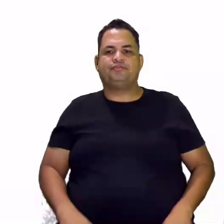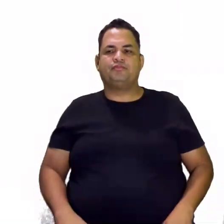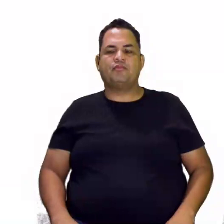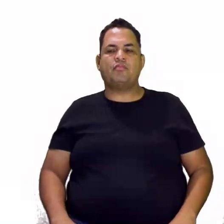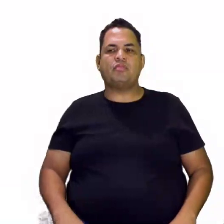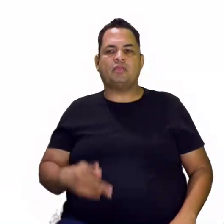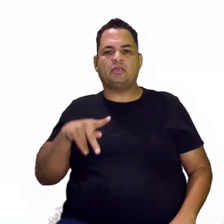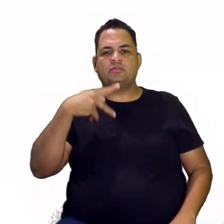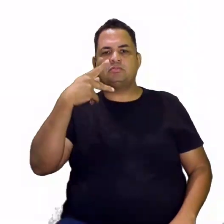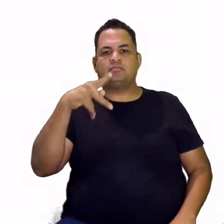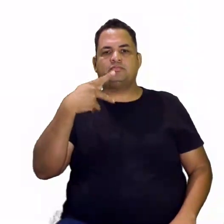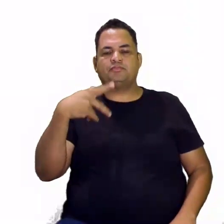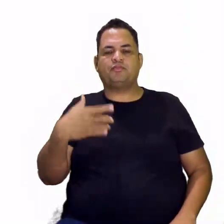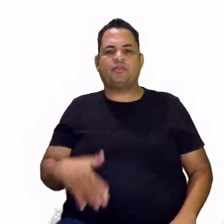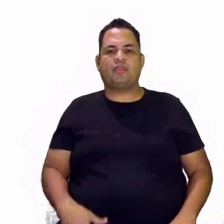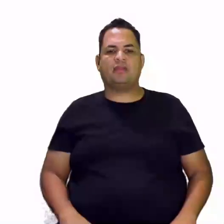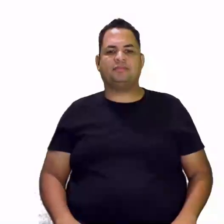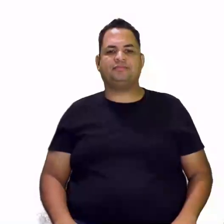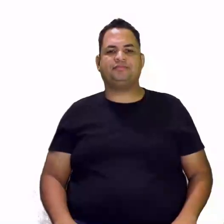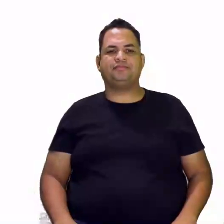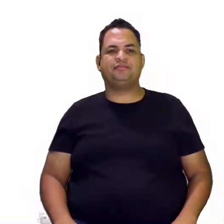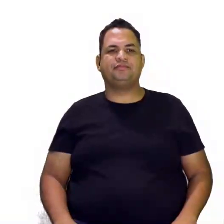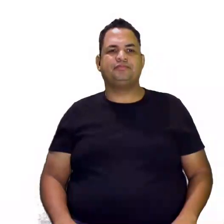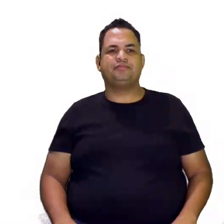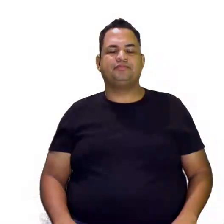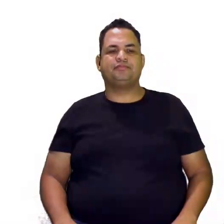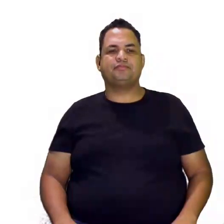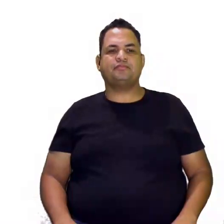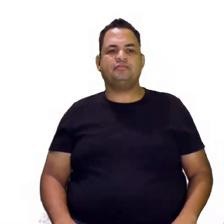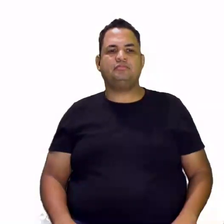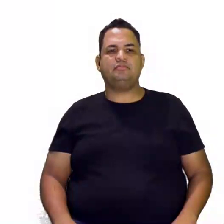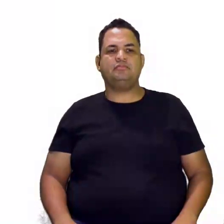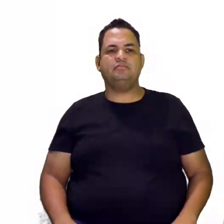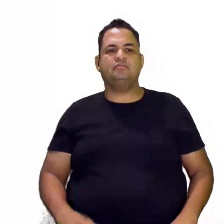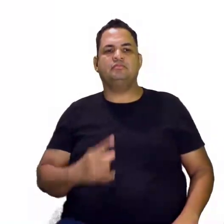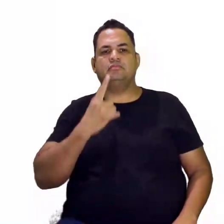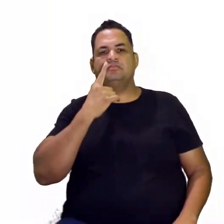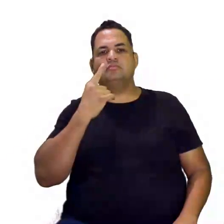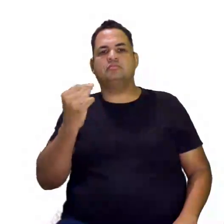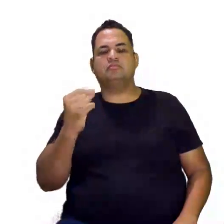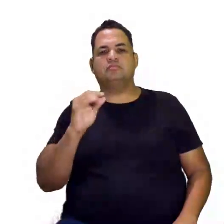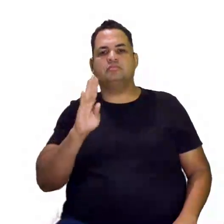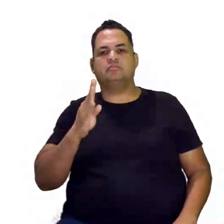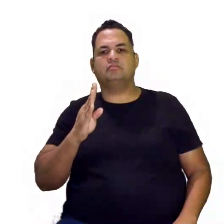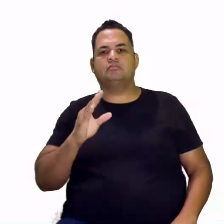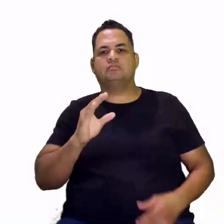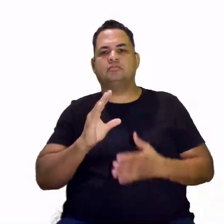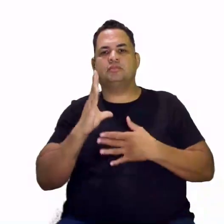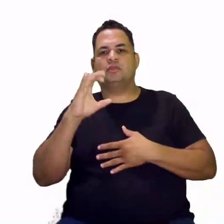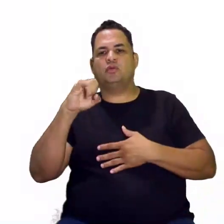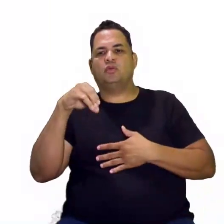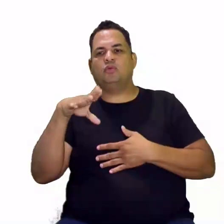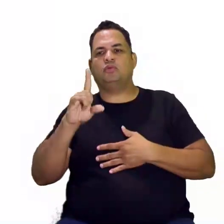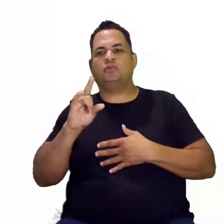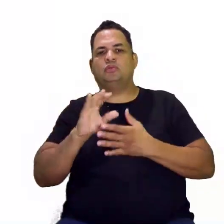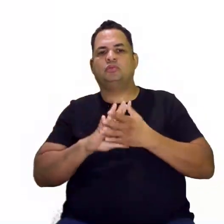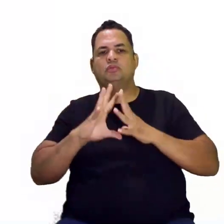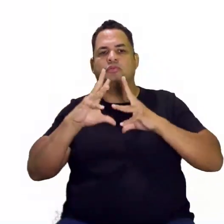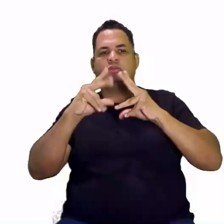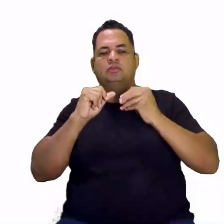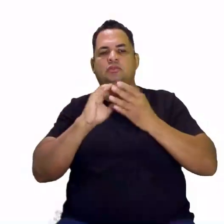estamos falando aqui nesse período quaternário. A extinção em biologia e ecologia é